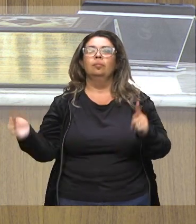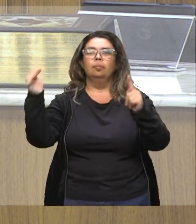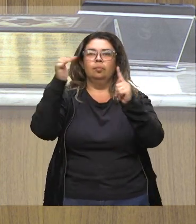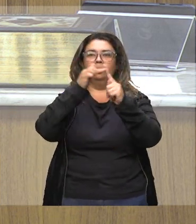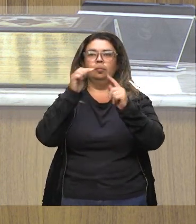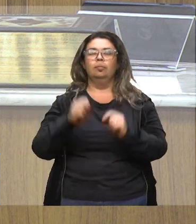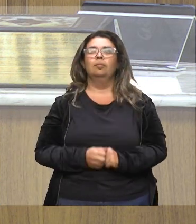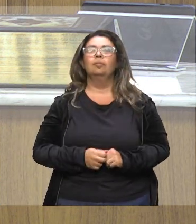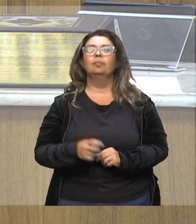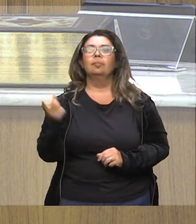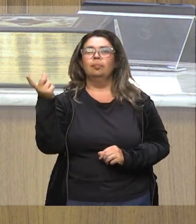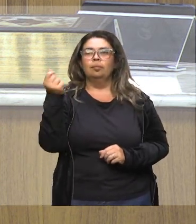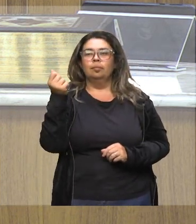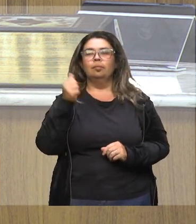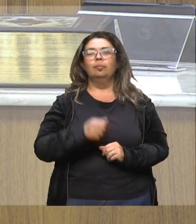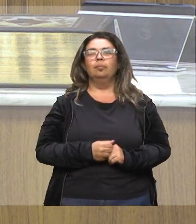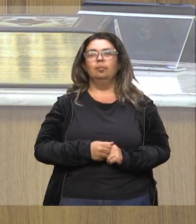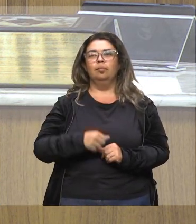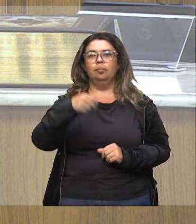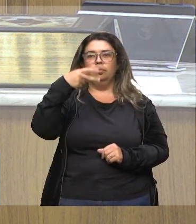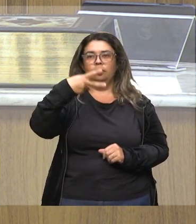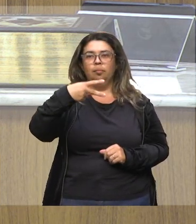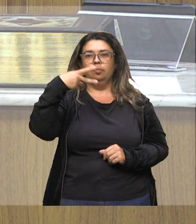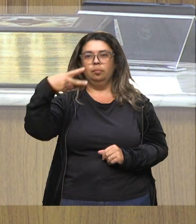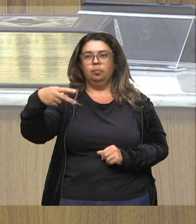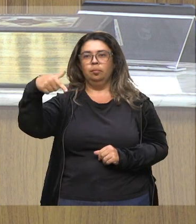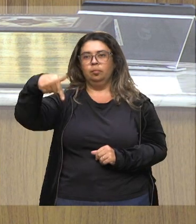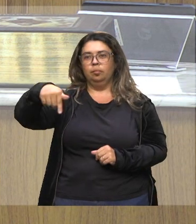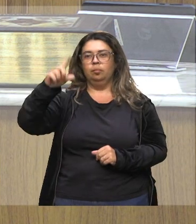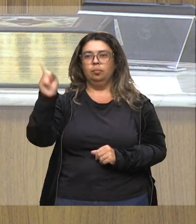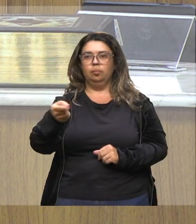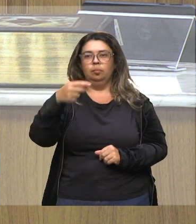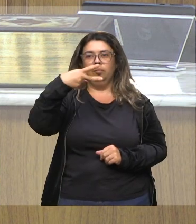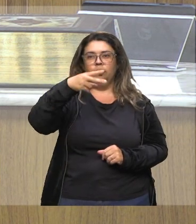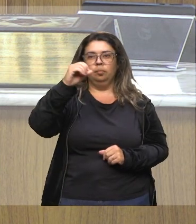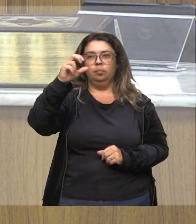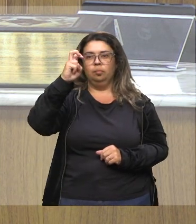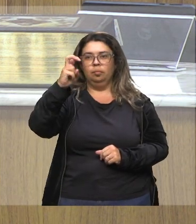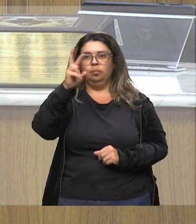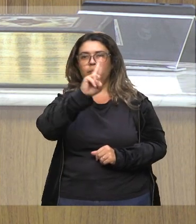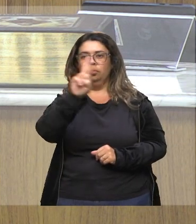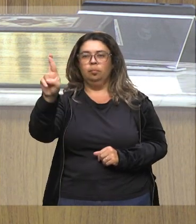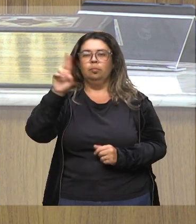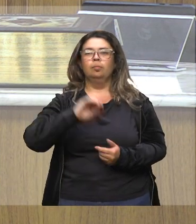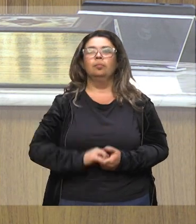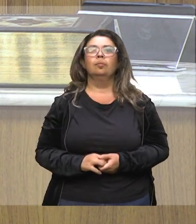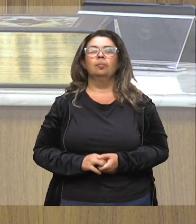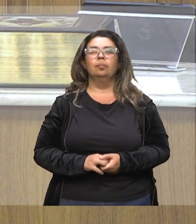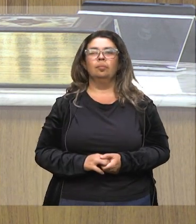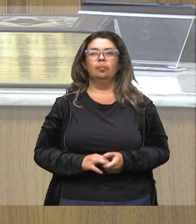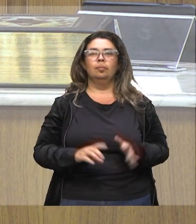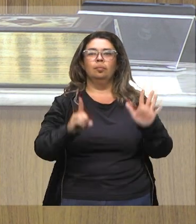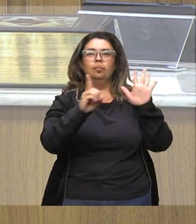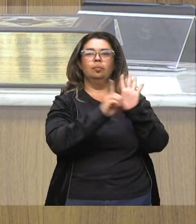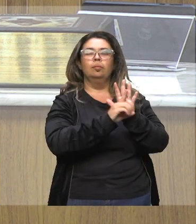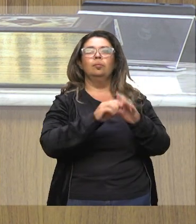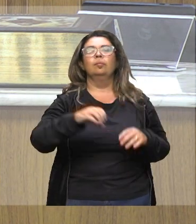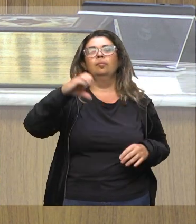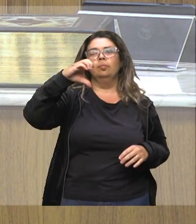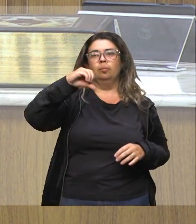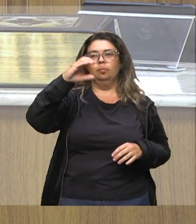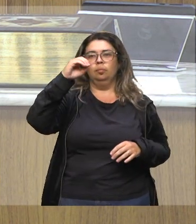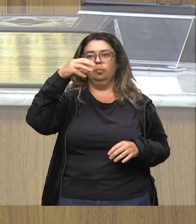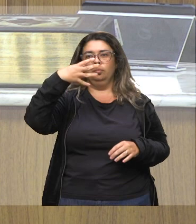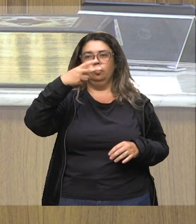os PINs especifica no valor de R$ 227.205,51. Decreto